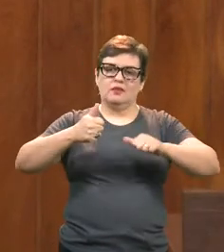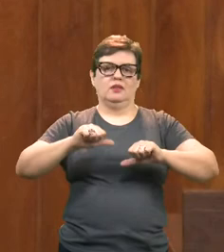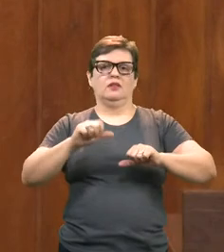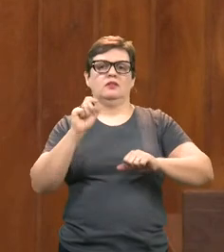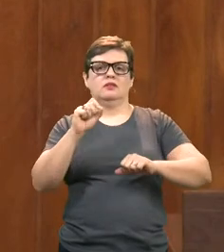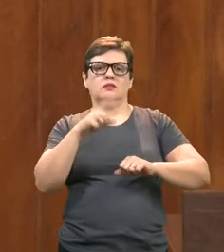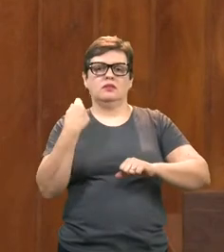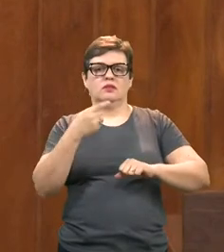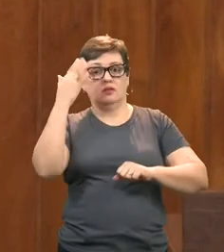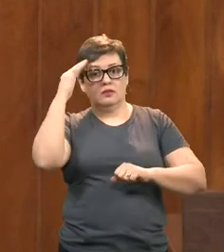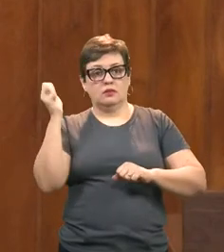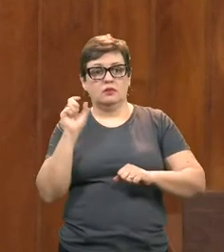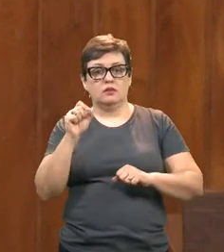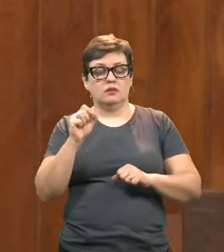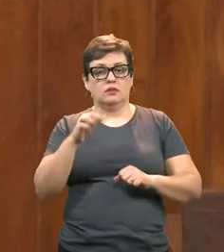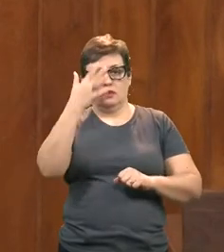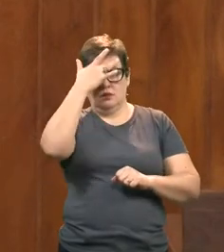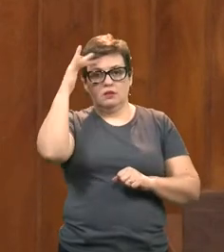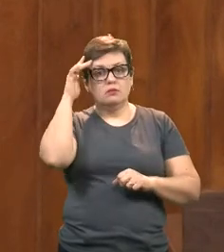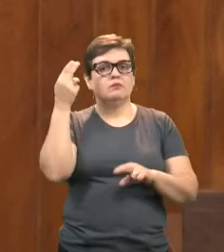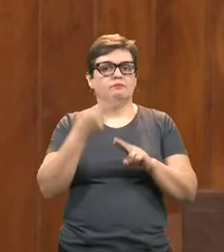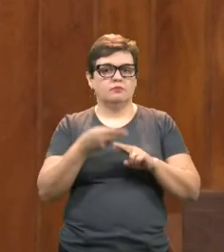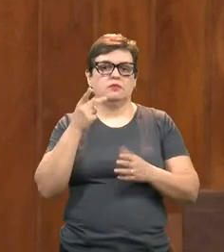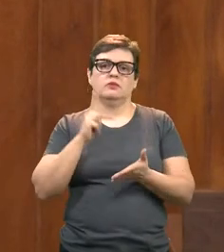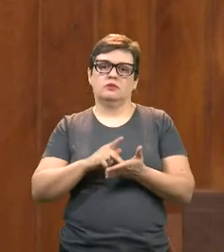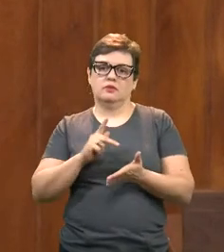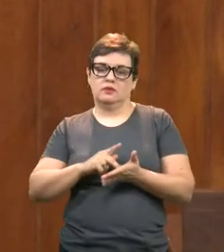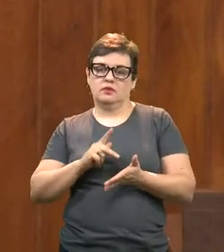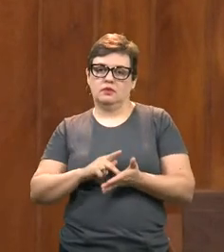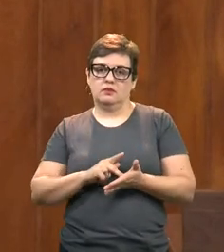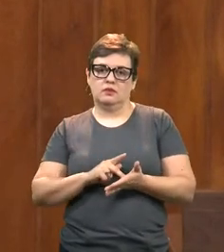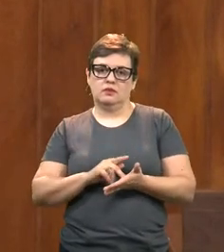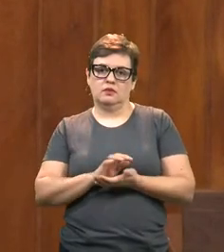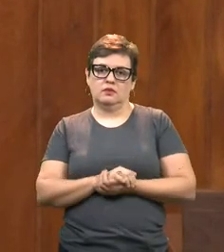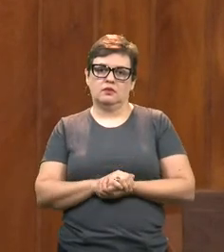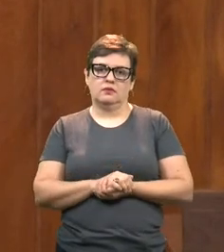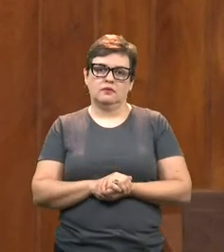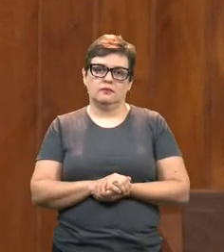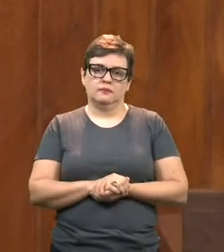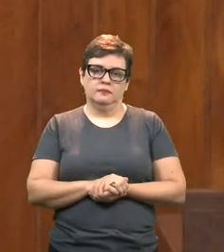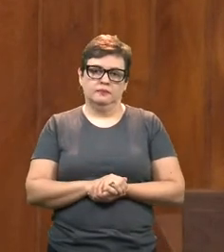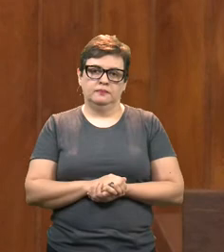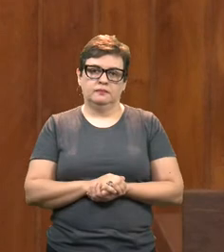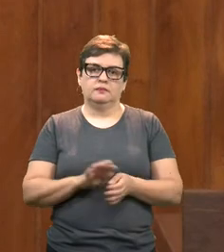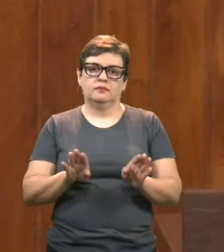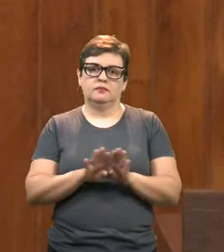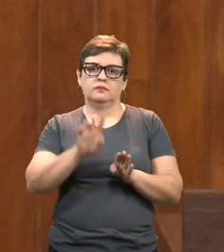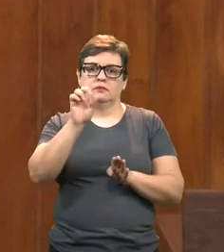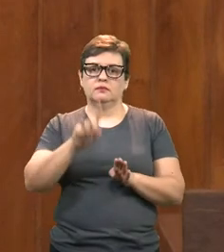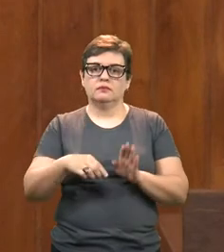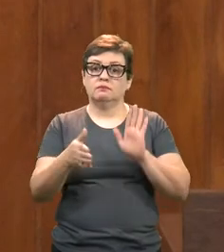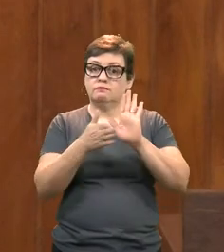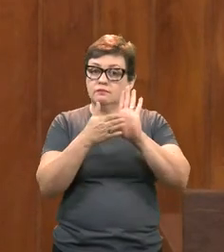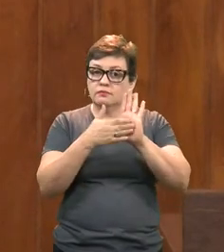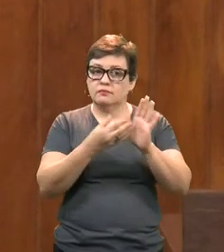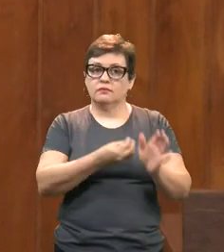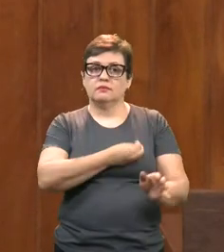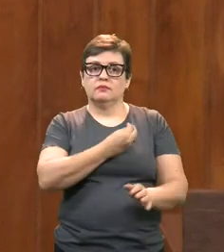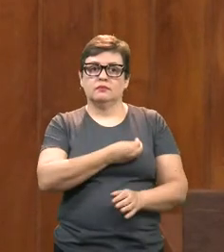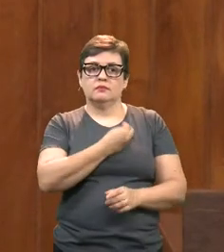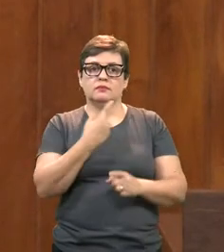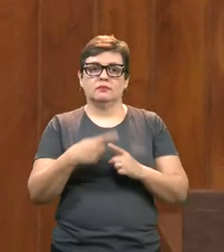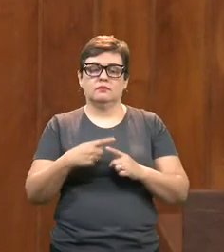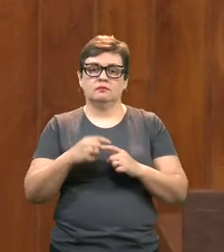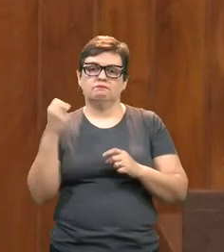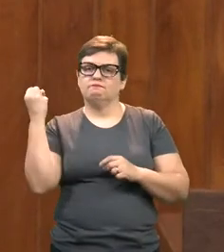as pessoas estão fazendo uso de fato, né? Ela também é uma proposta de vida, porque